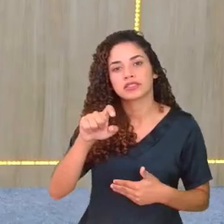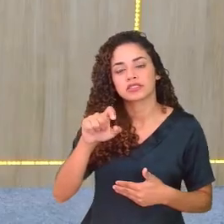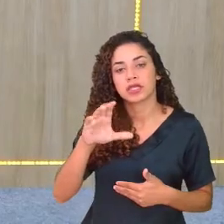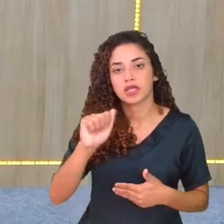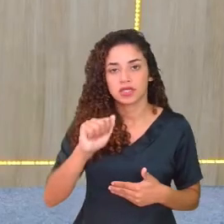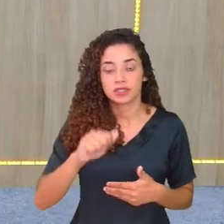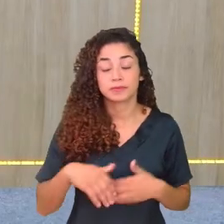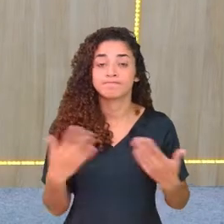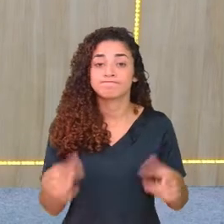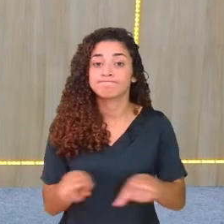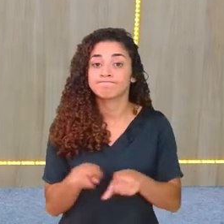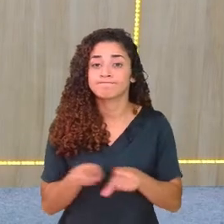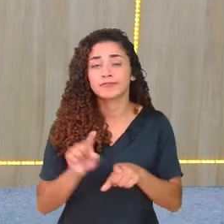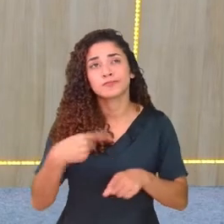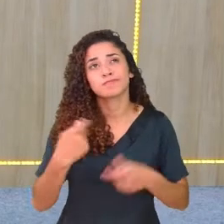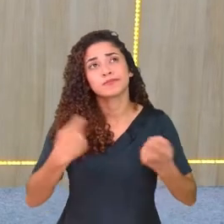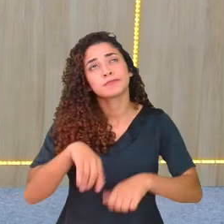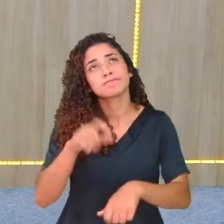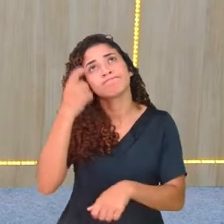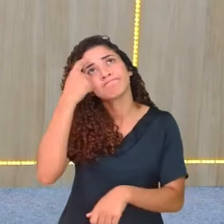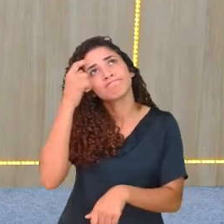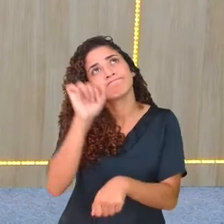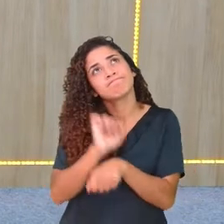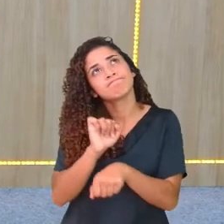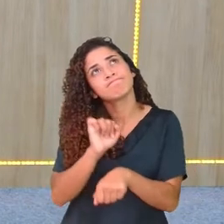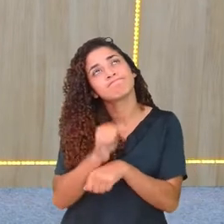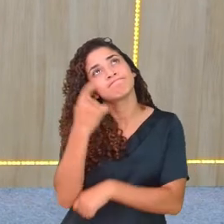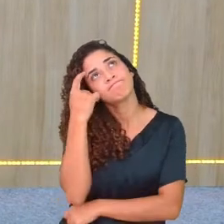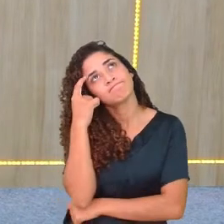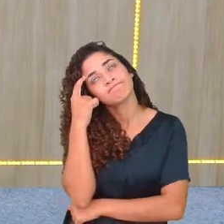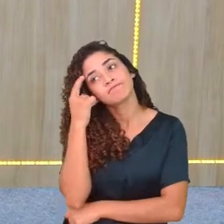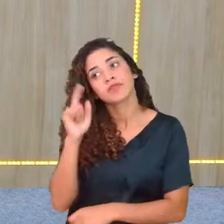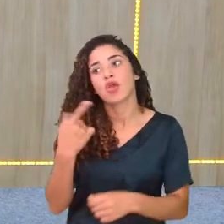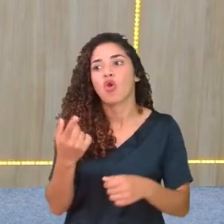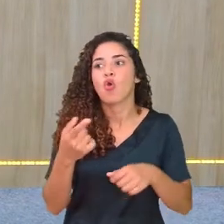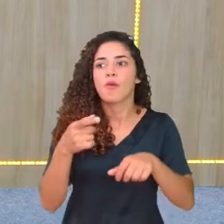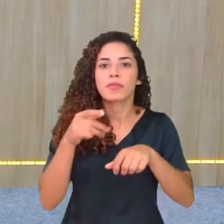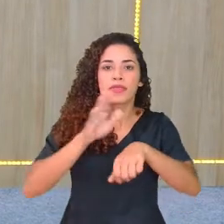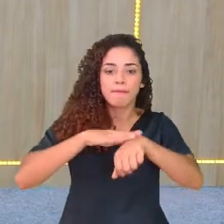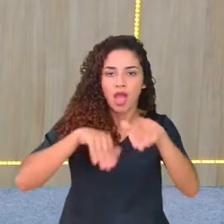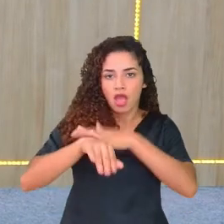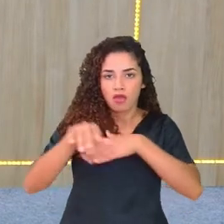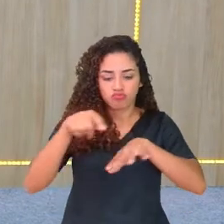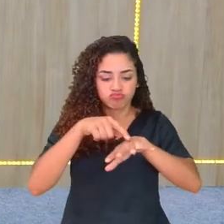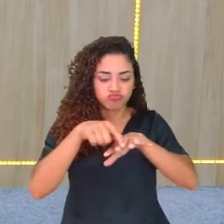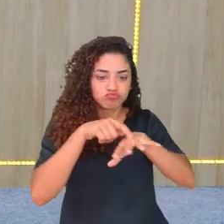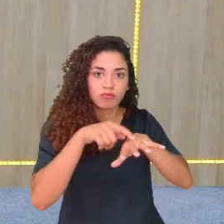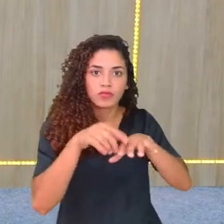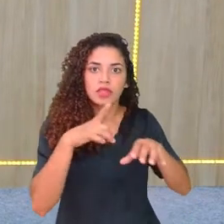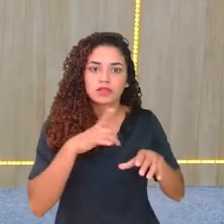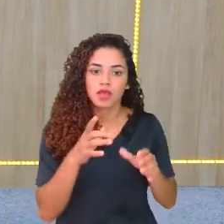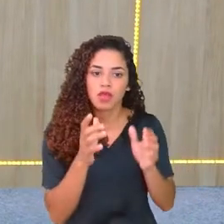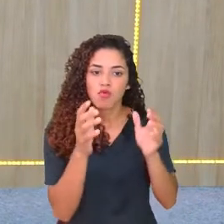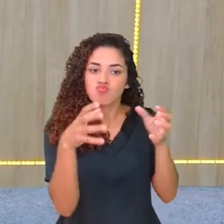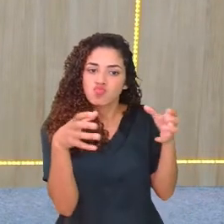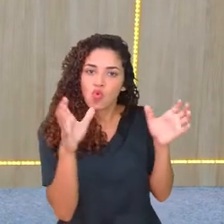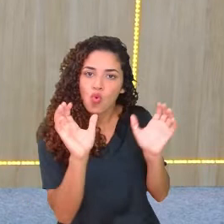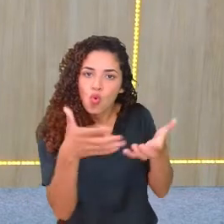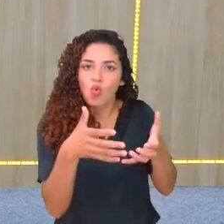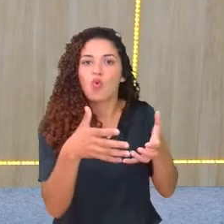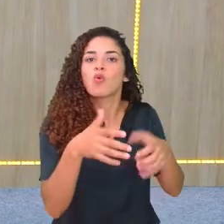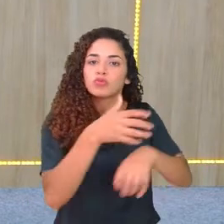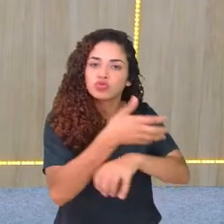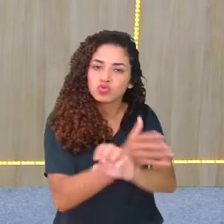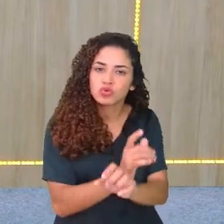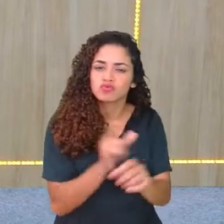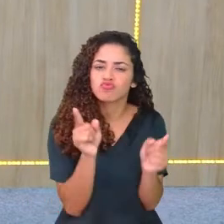gente parar para pensar na questão dos ossinhos da mão. Então, é um conjunto de ossos, o carpo, que a gente vai ver aí ossos